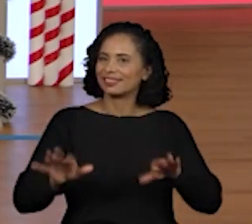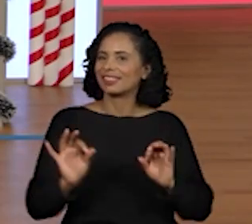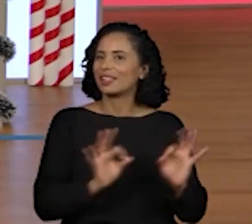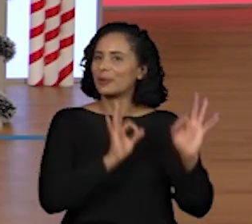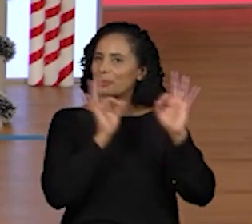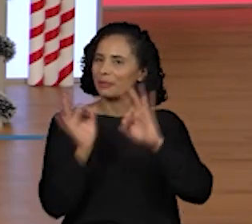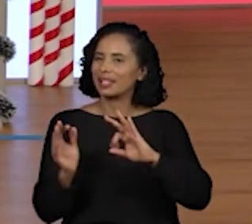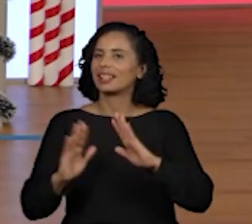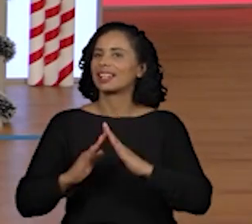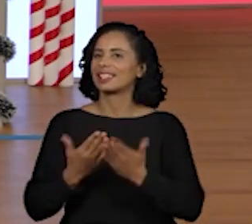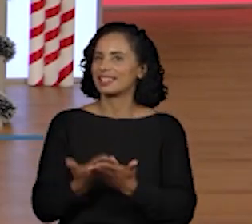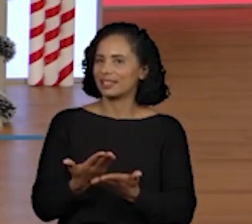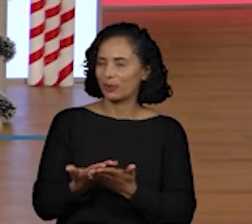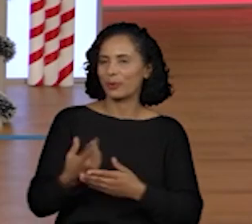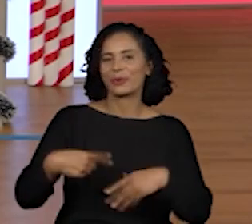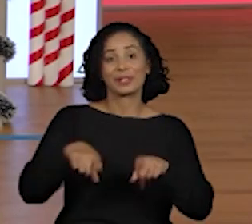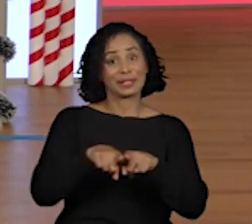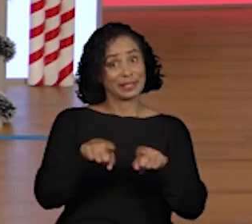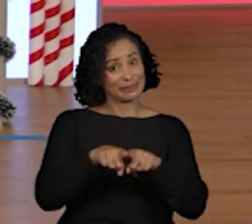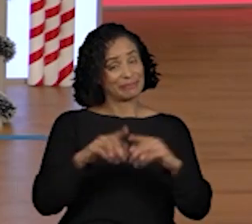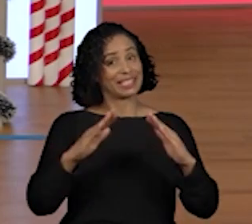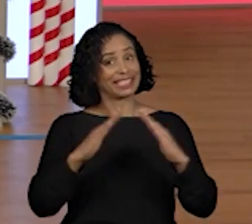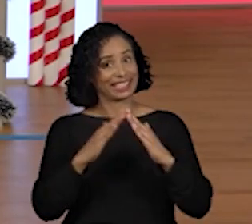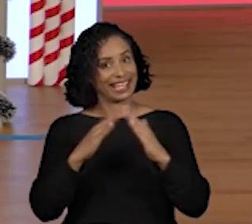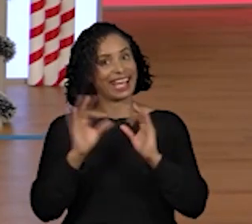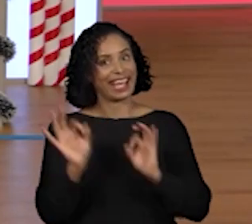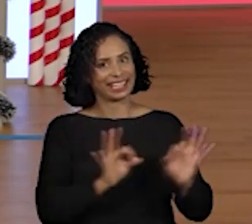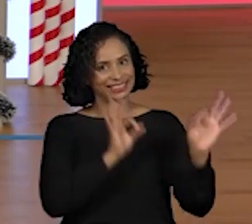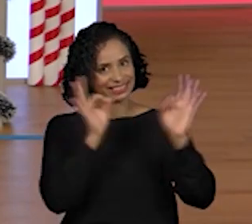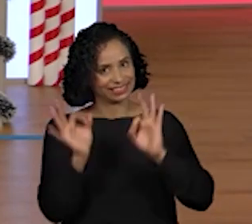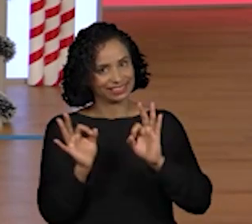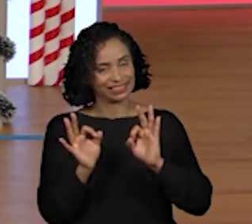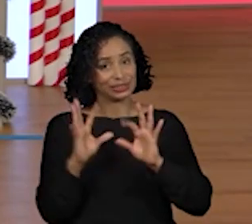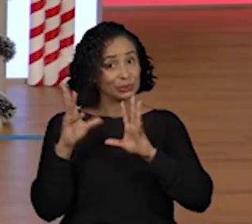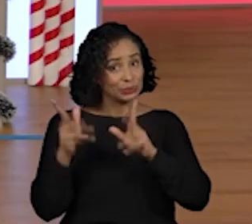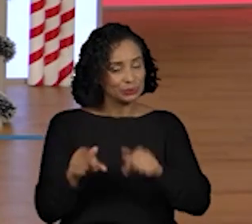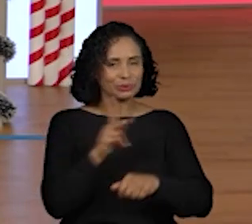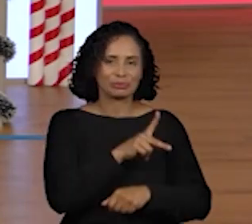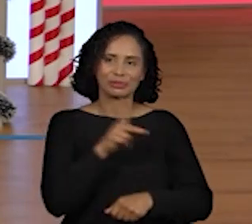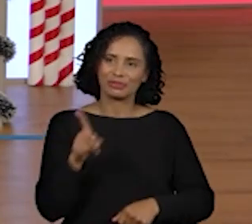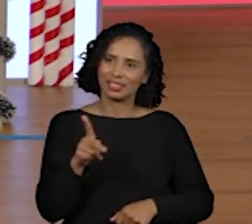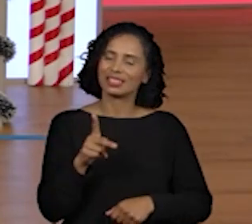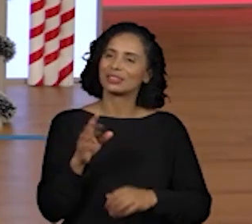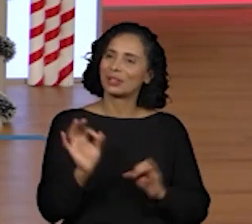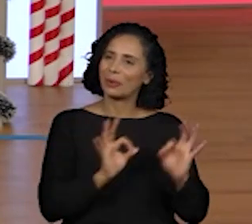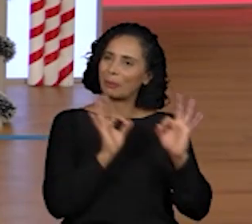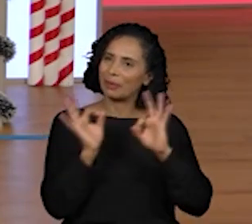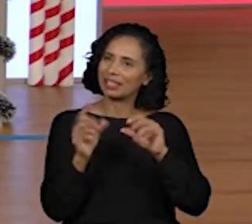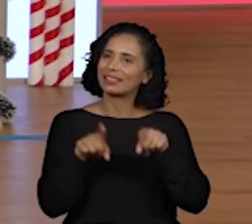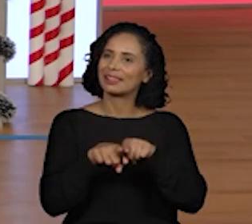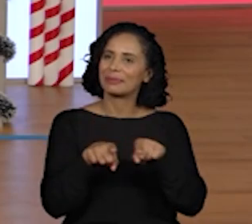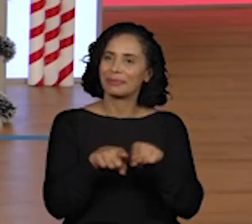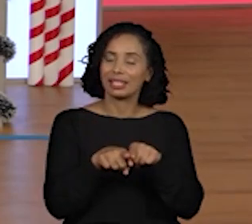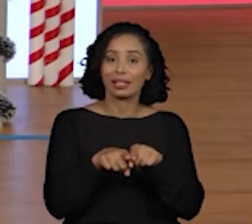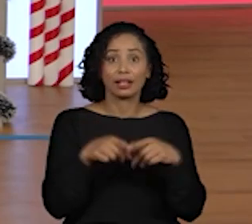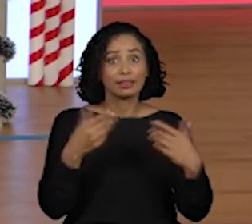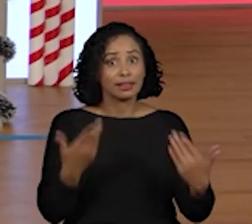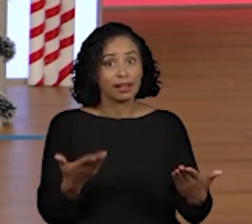de aula, né? Tem gente de casa também, os professores estão aqui. Olha, a múmia do